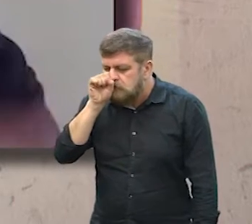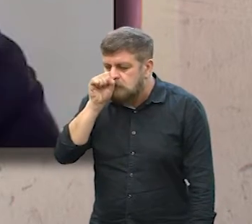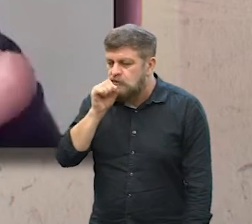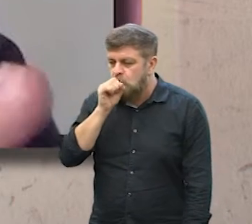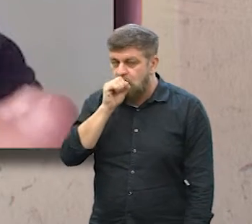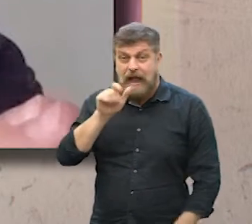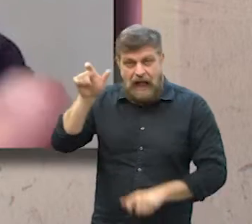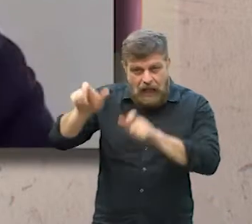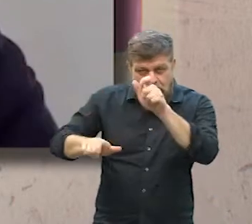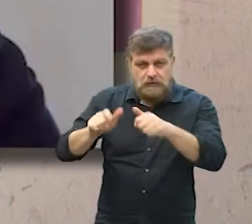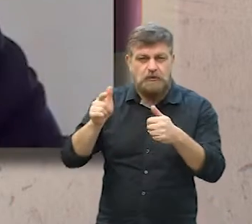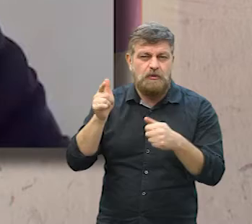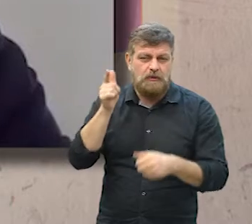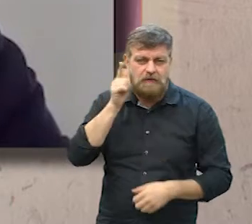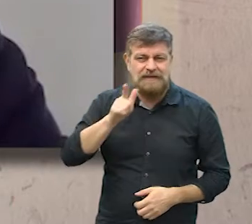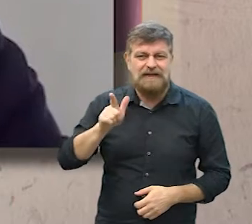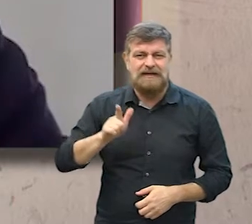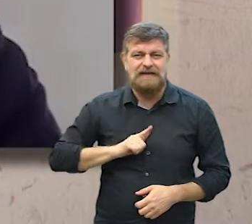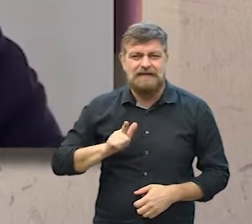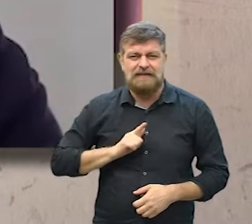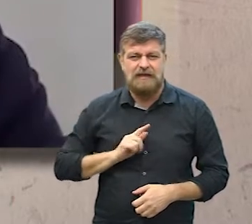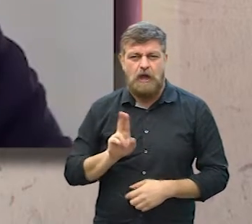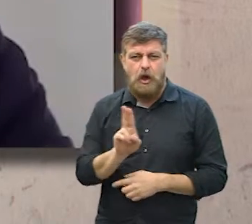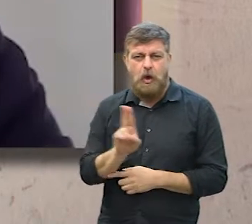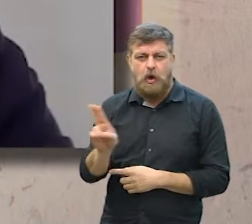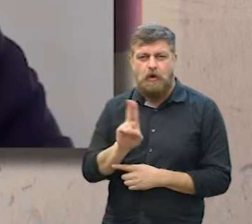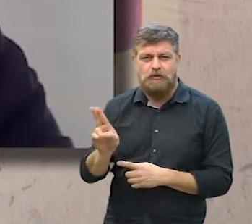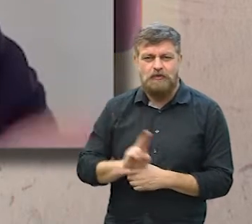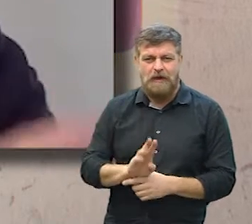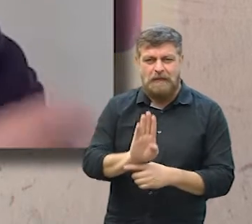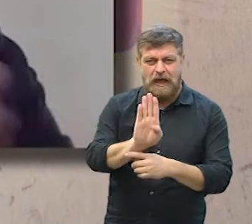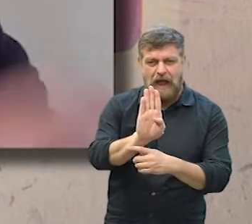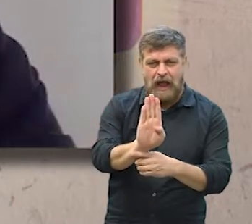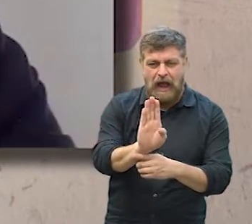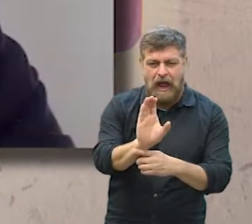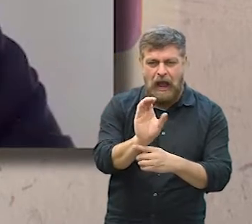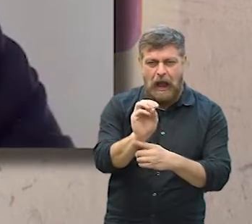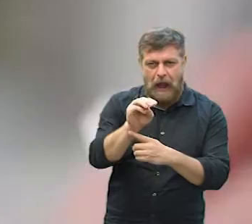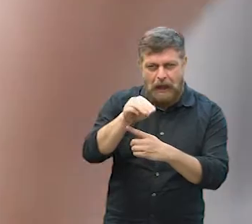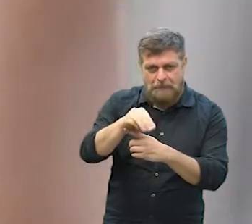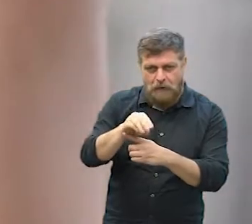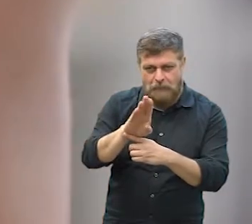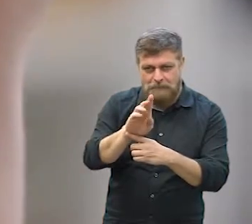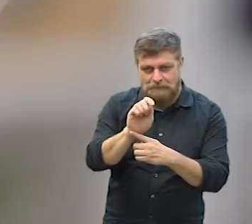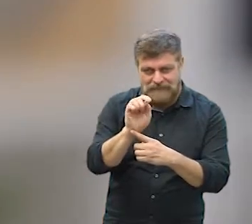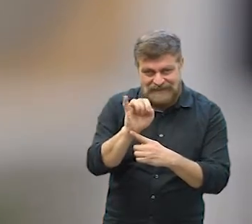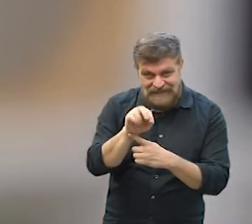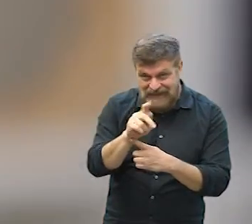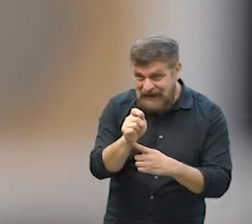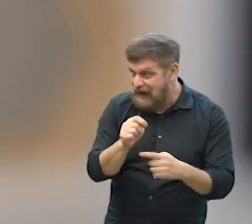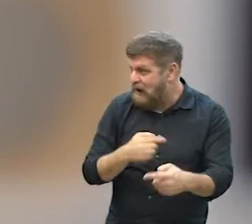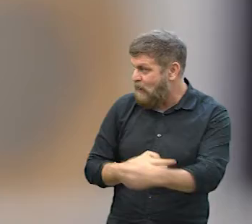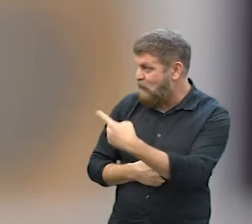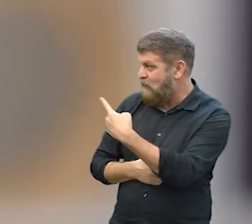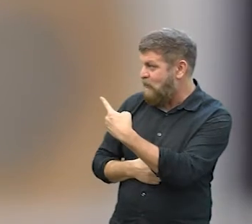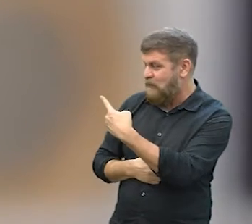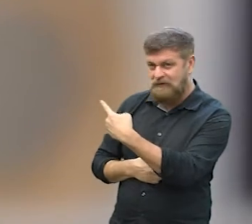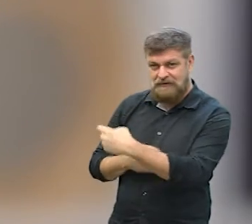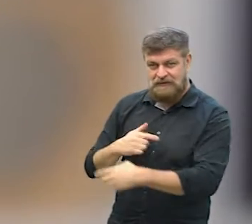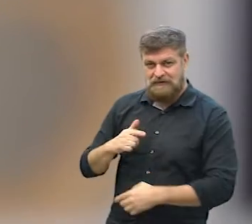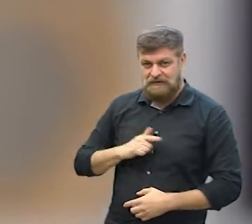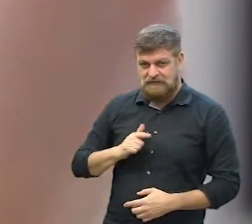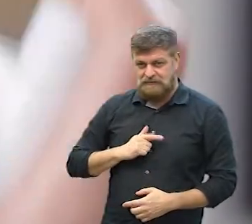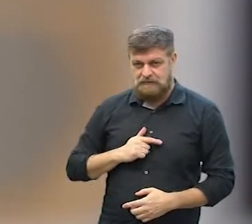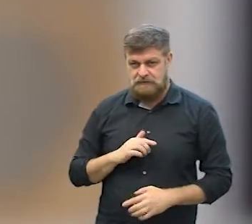que as pessoas usam até um nome meio equivocado de bombinha, porque bombinha dá uma ideia de que são remédios que